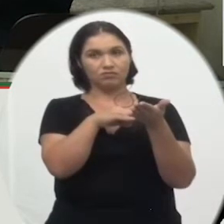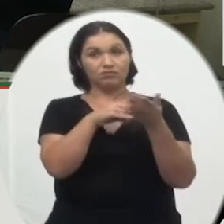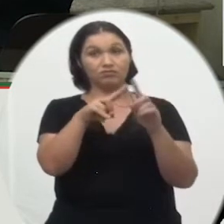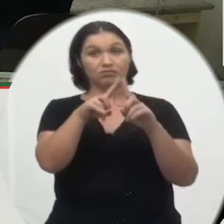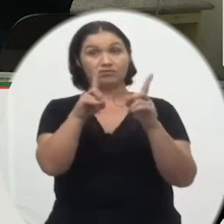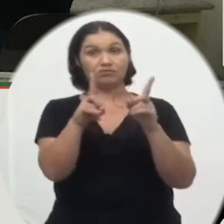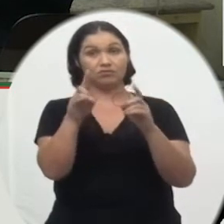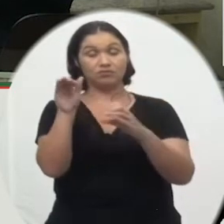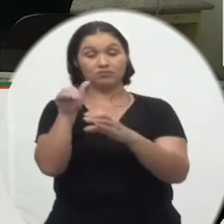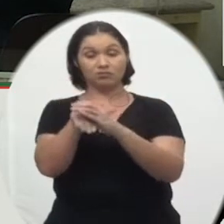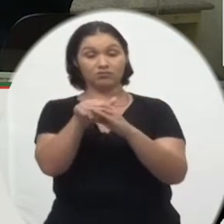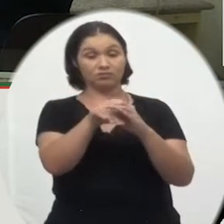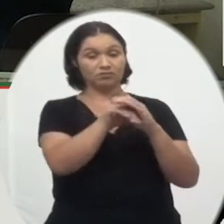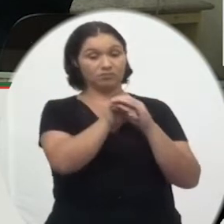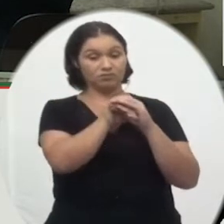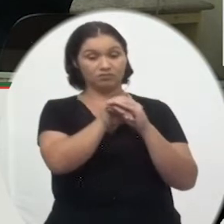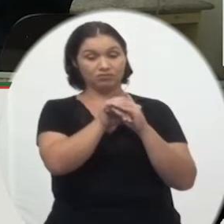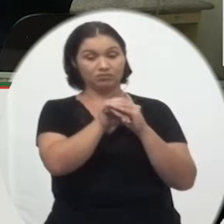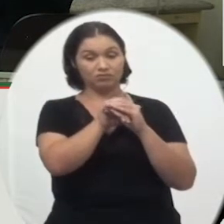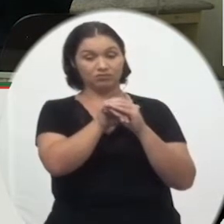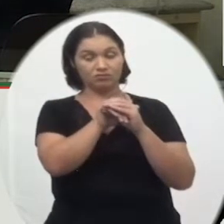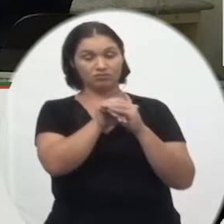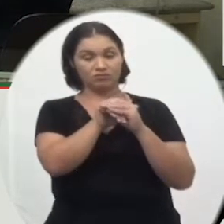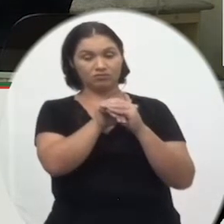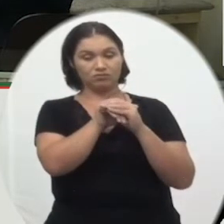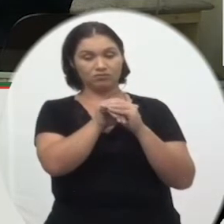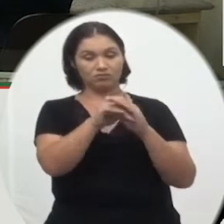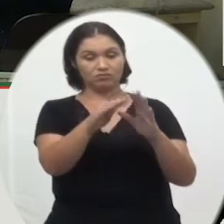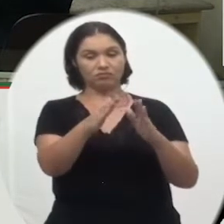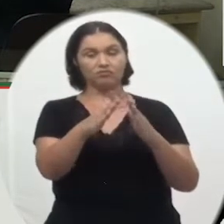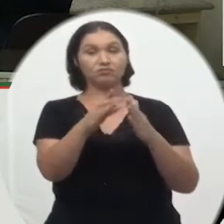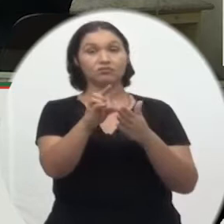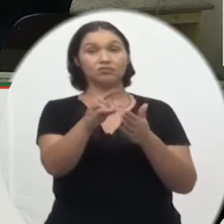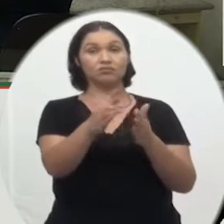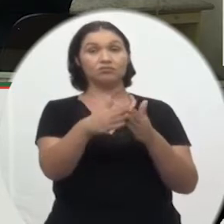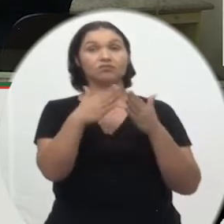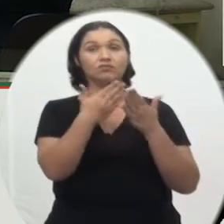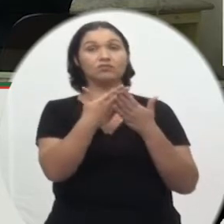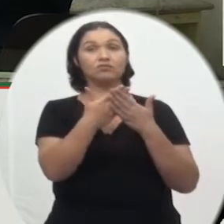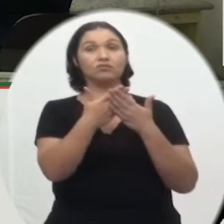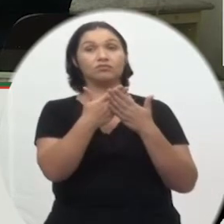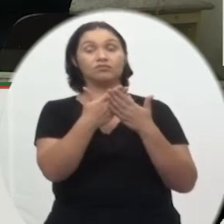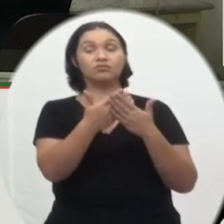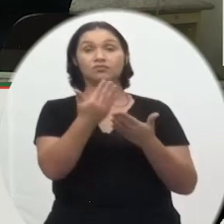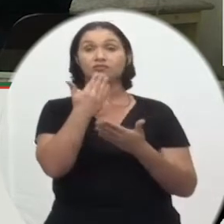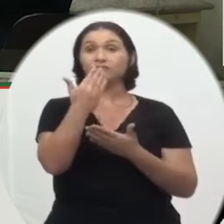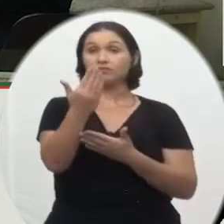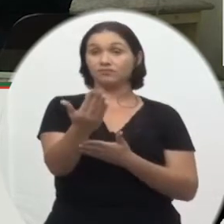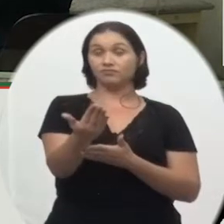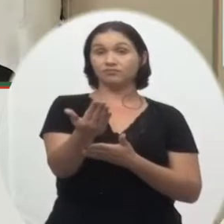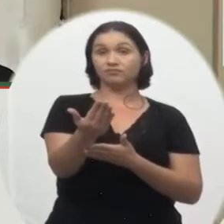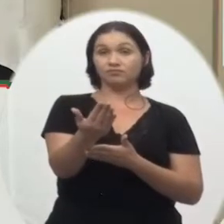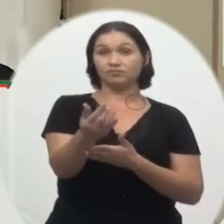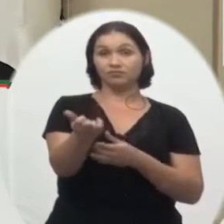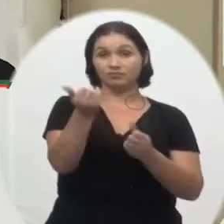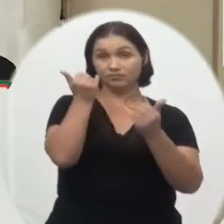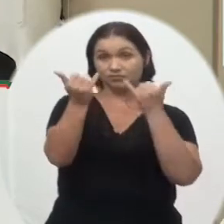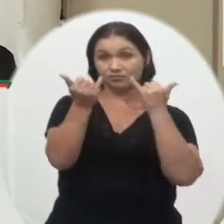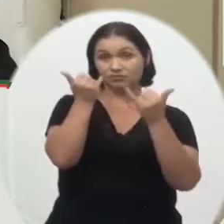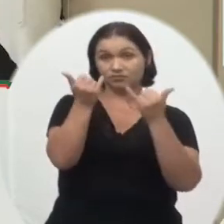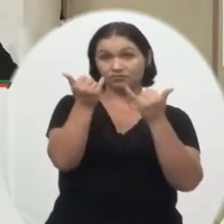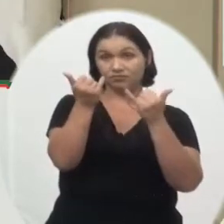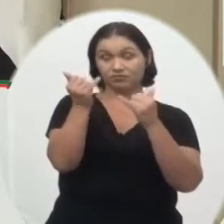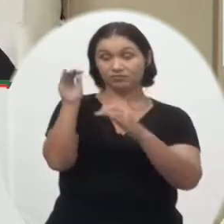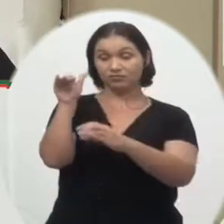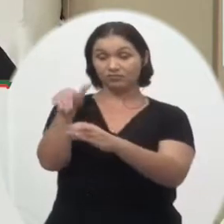requerimento. Eleição, você for... Não, mas eu estou me atento ao requerimento. Na verdade, ele pediu informações do requerimento. Né? Você se refere à